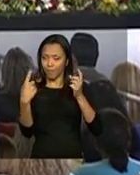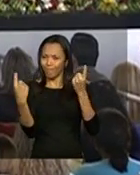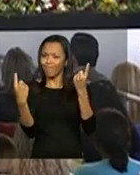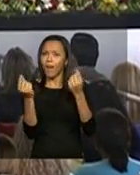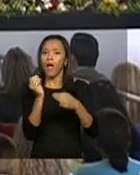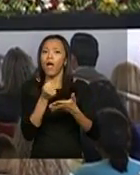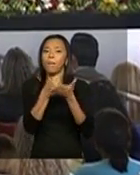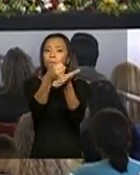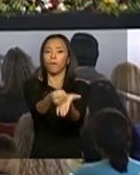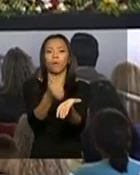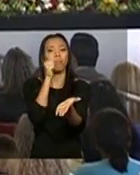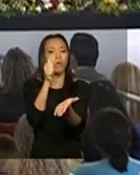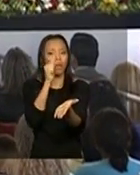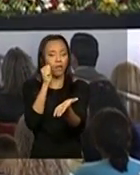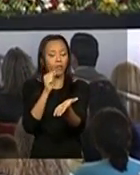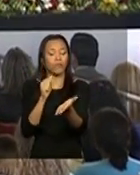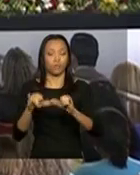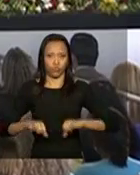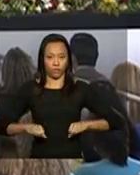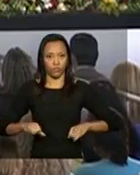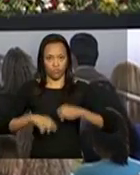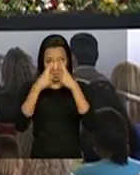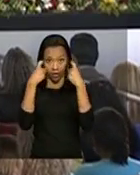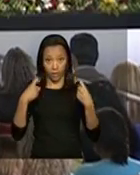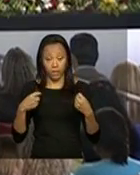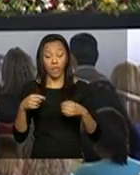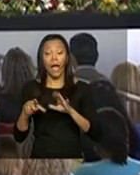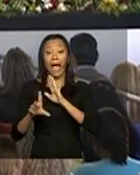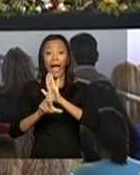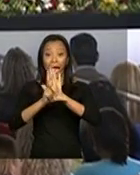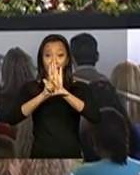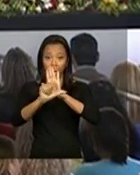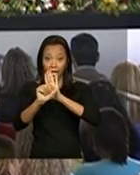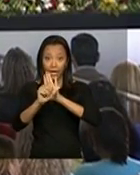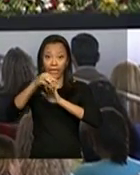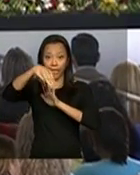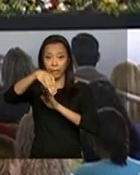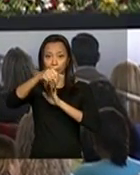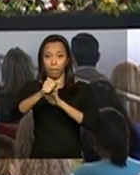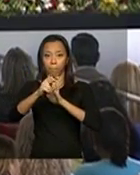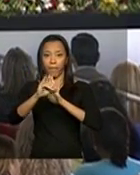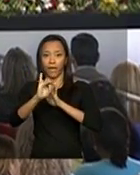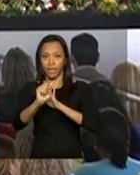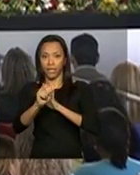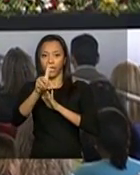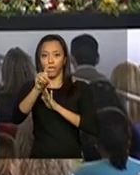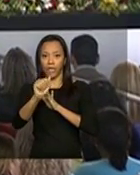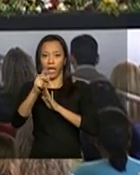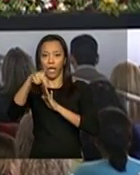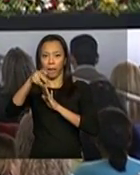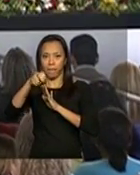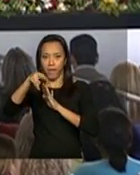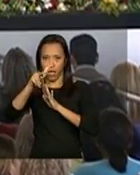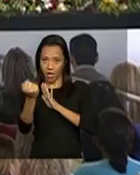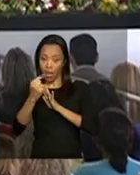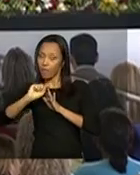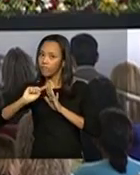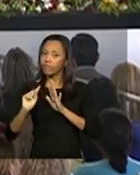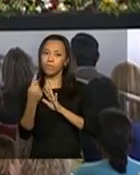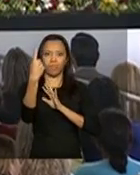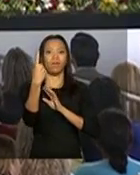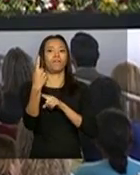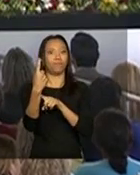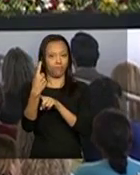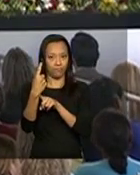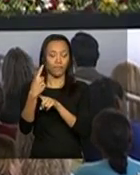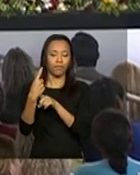instrumento essencial. A Maria, a Lei Maria da Penha e a Maria da Penha são pioneiras nessa questão do